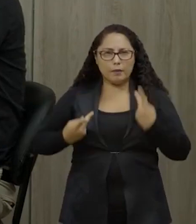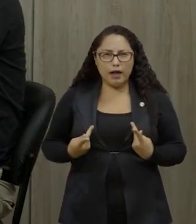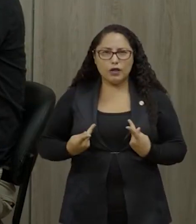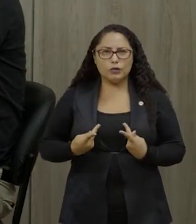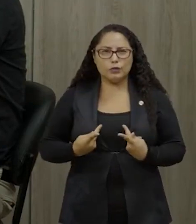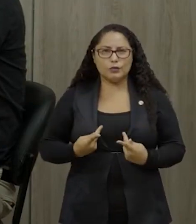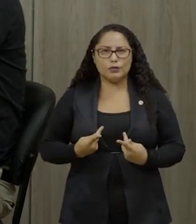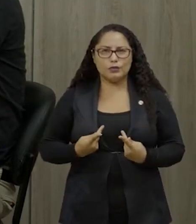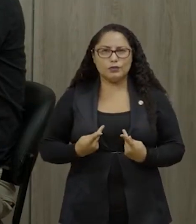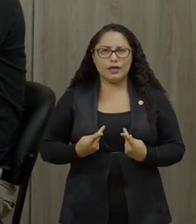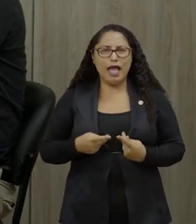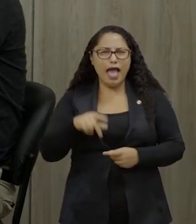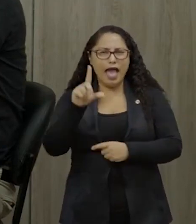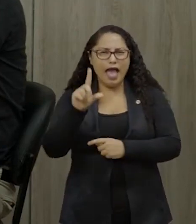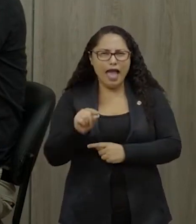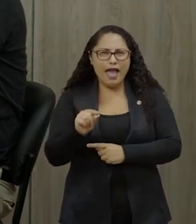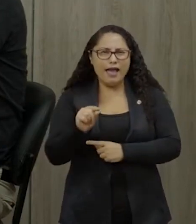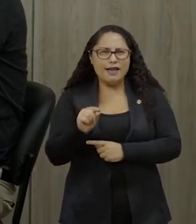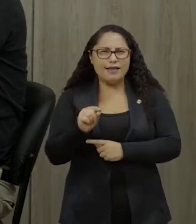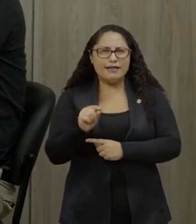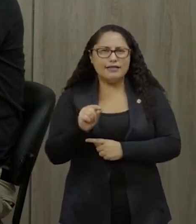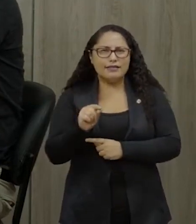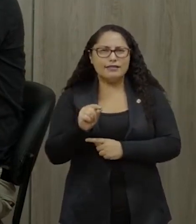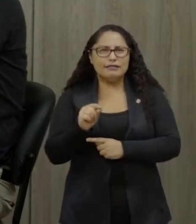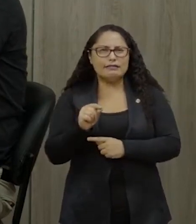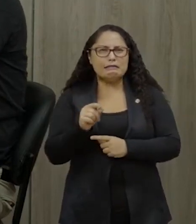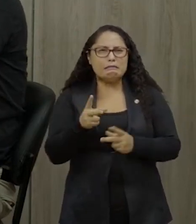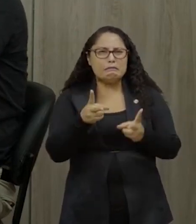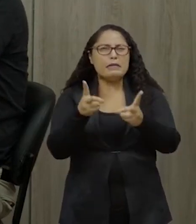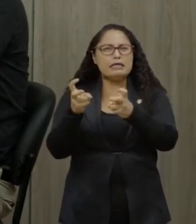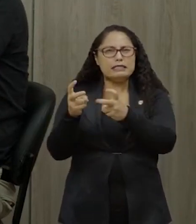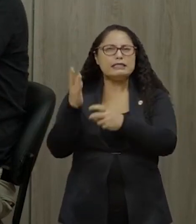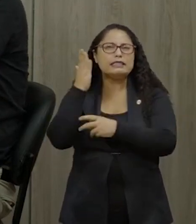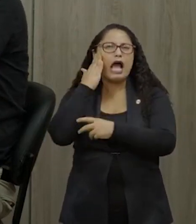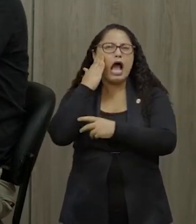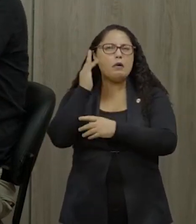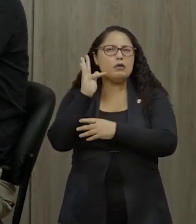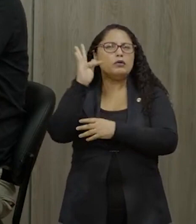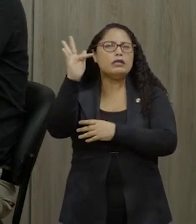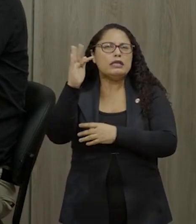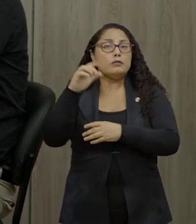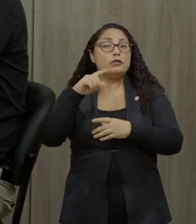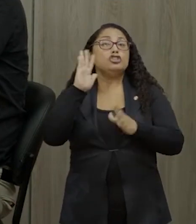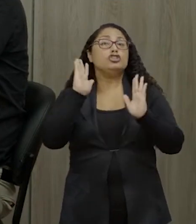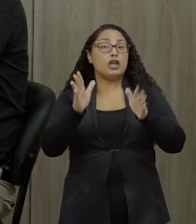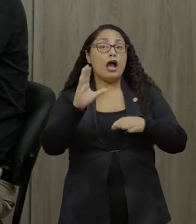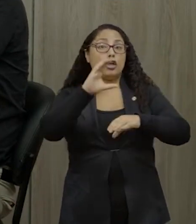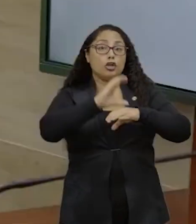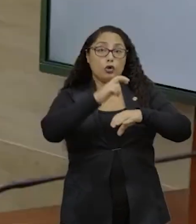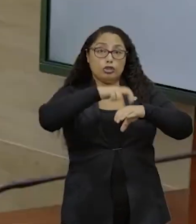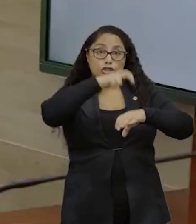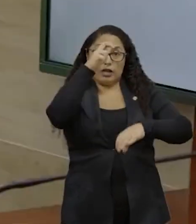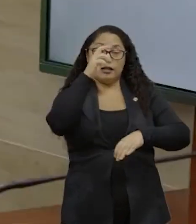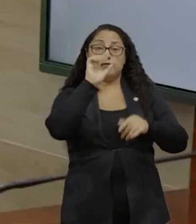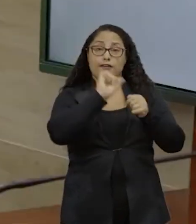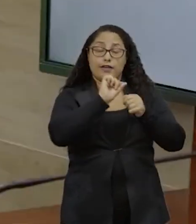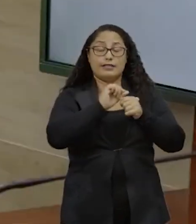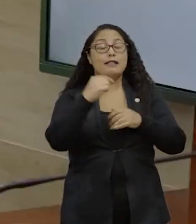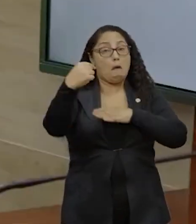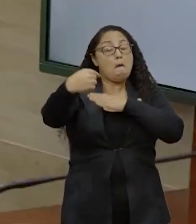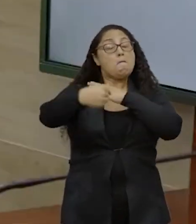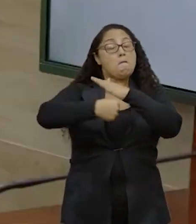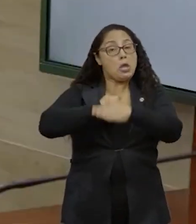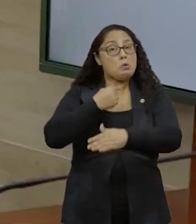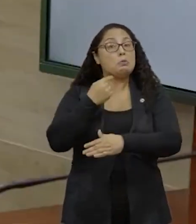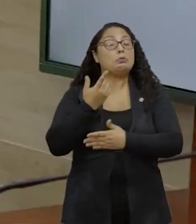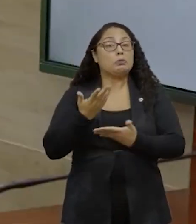humano é previsível, já que o ChatGPT está fazendo isso? Essa é uma